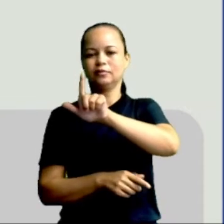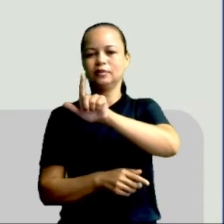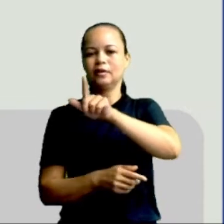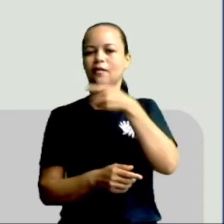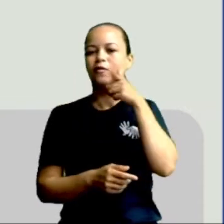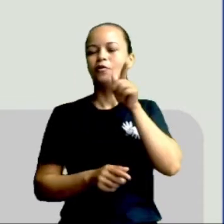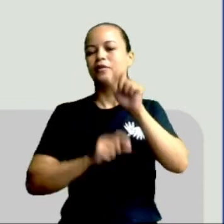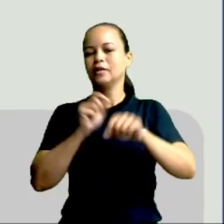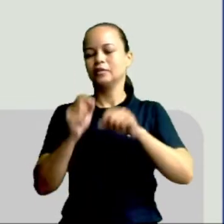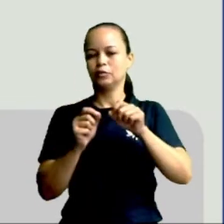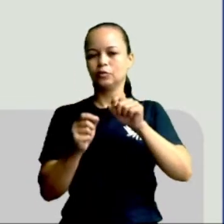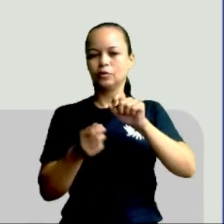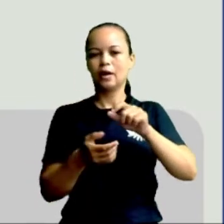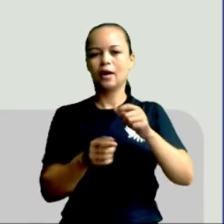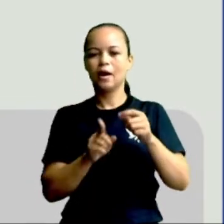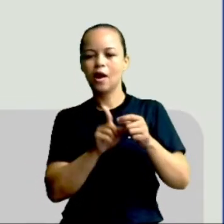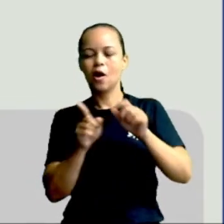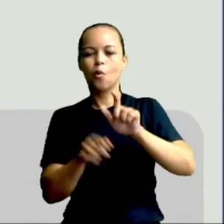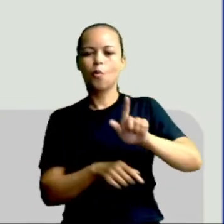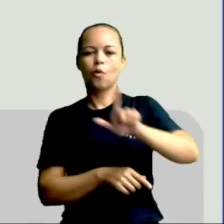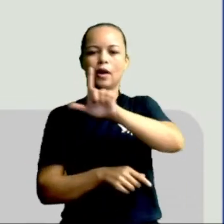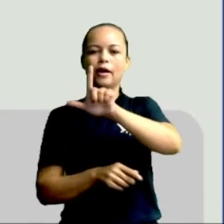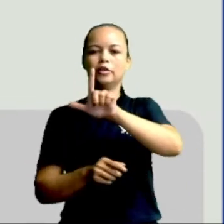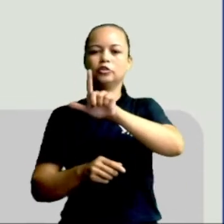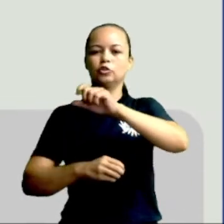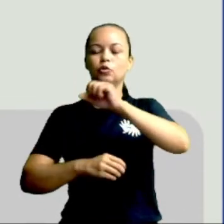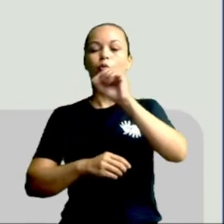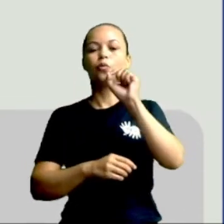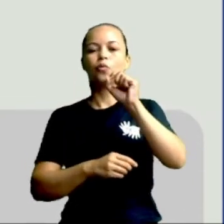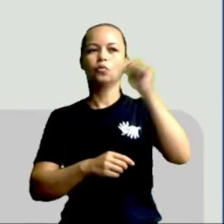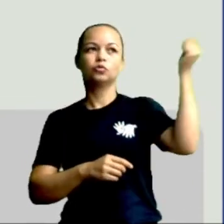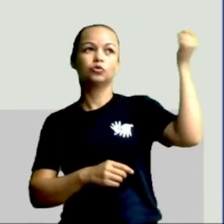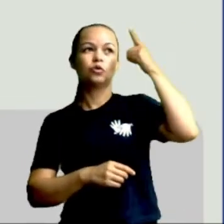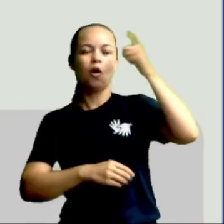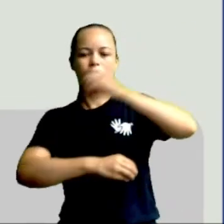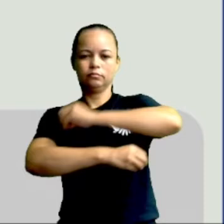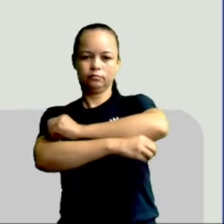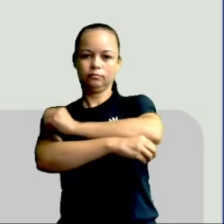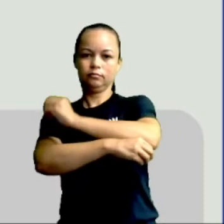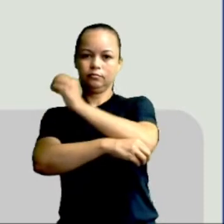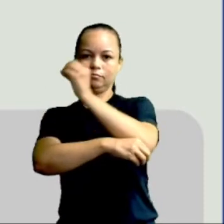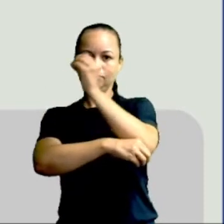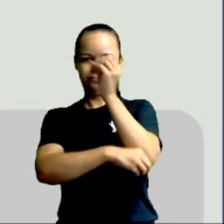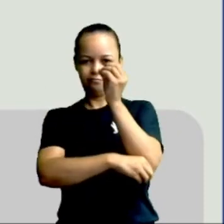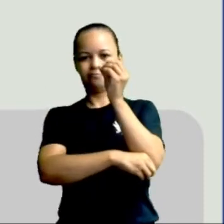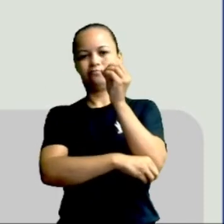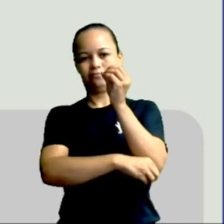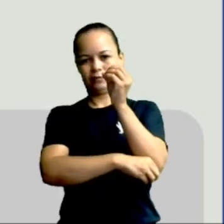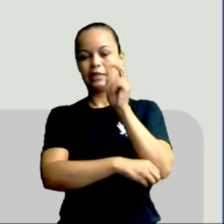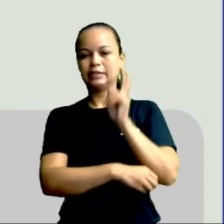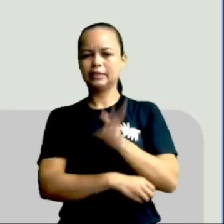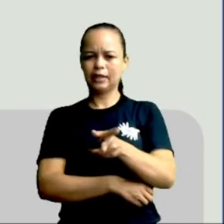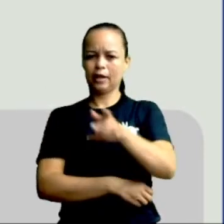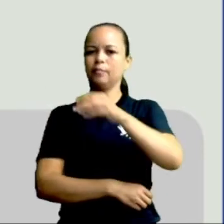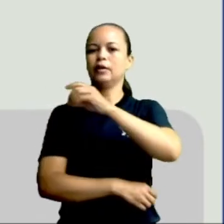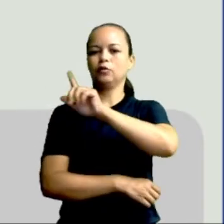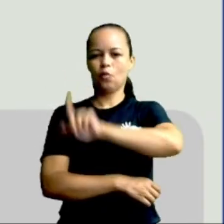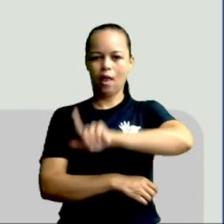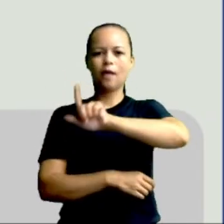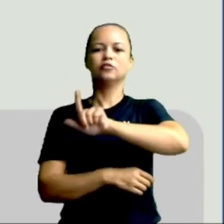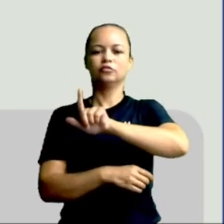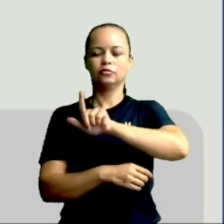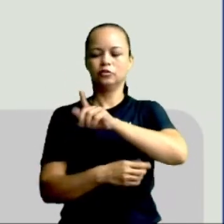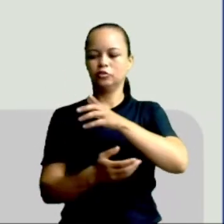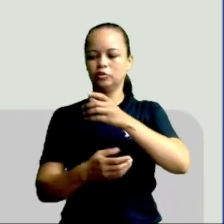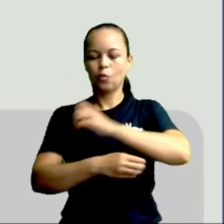O sol está nascendo. Então, o sol ele sempre nasce no leste, tá, gente? Então, quando o sol está nascendo no leste,